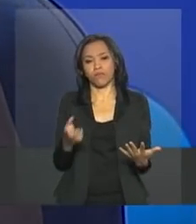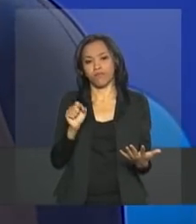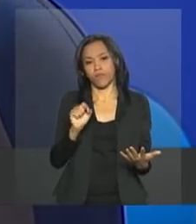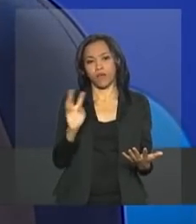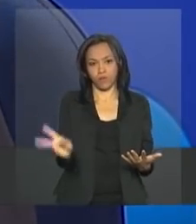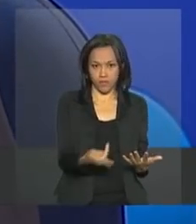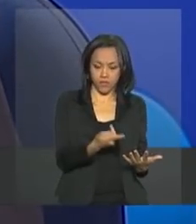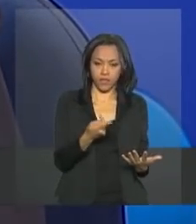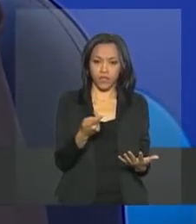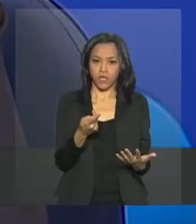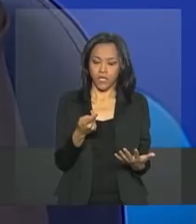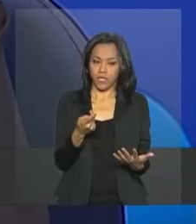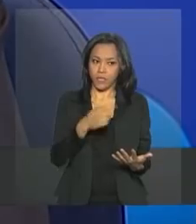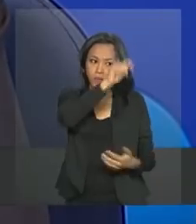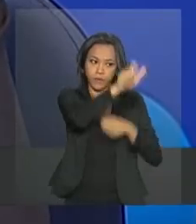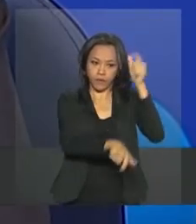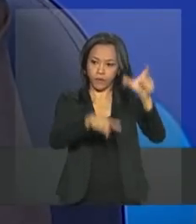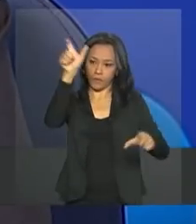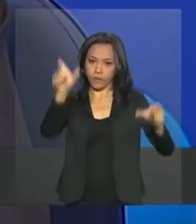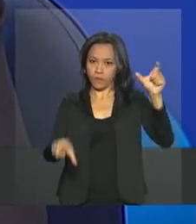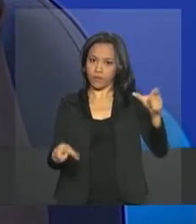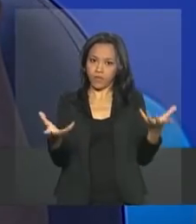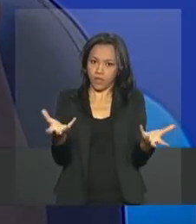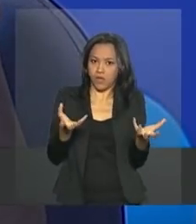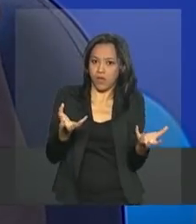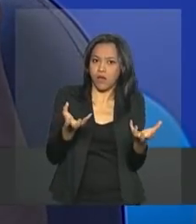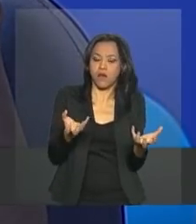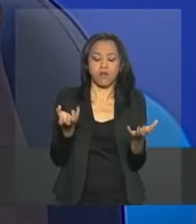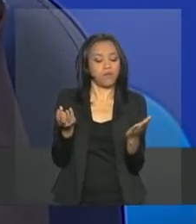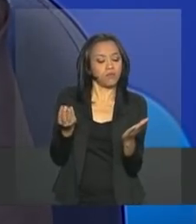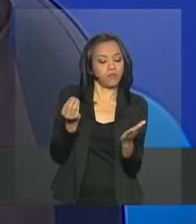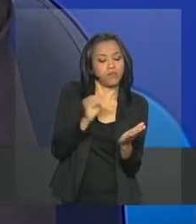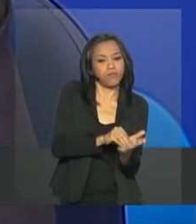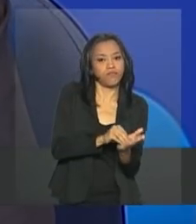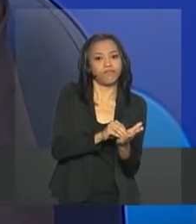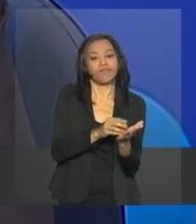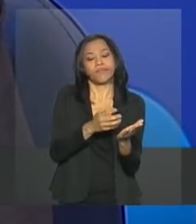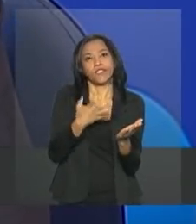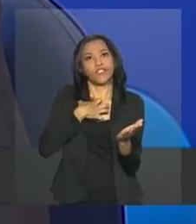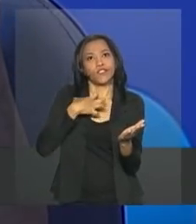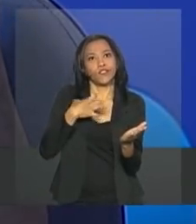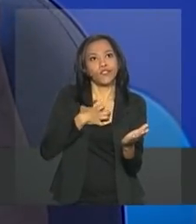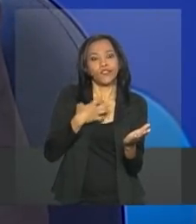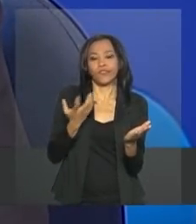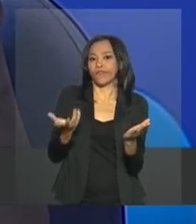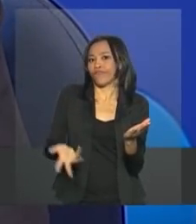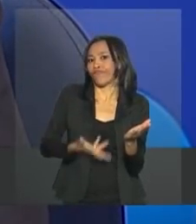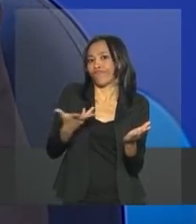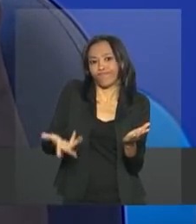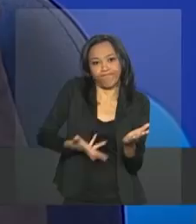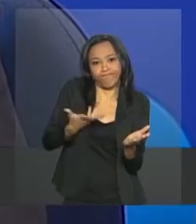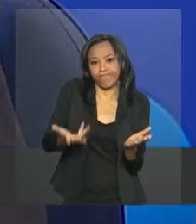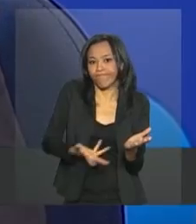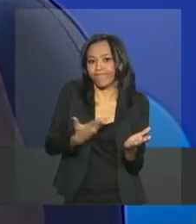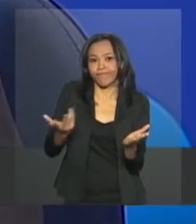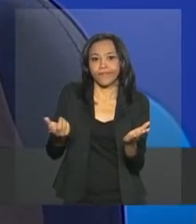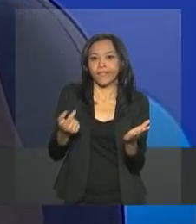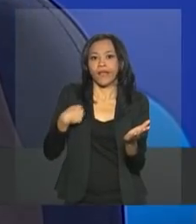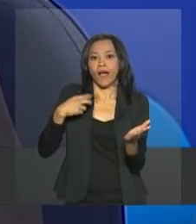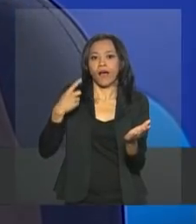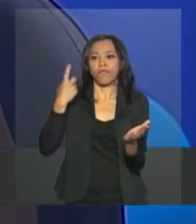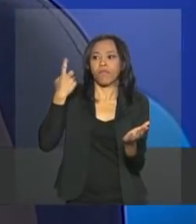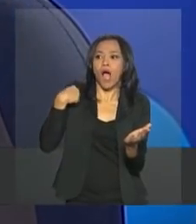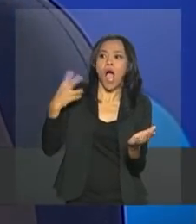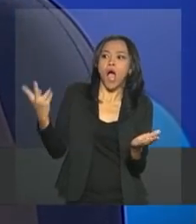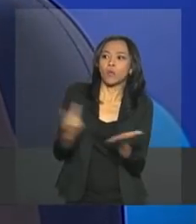possam querer é registrar por sentir-se afetado por problemas logísticos durante a aplicação